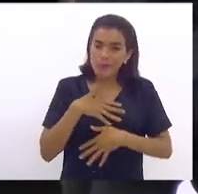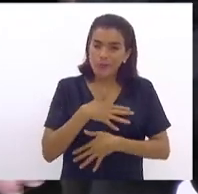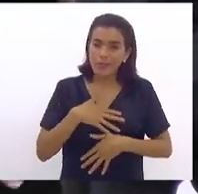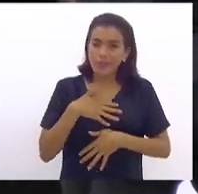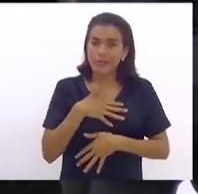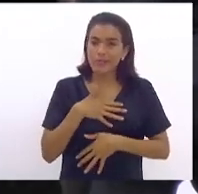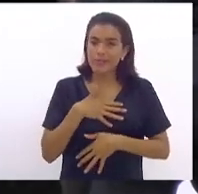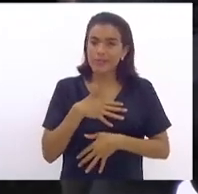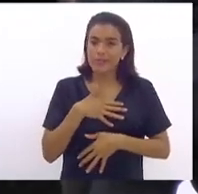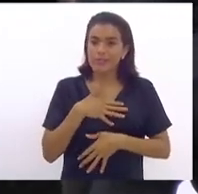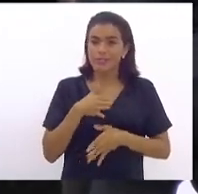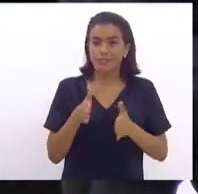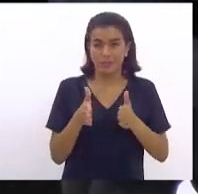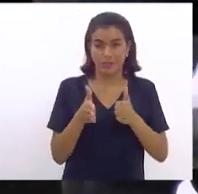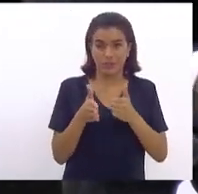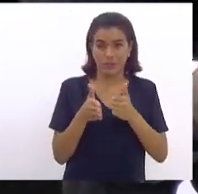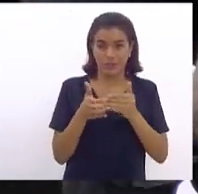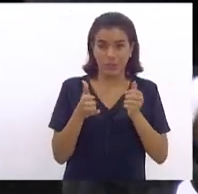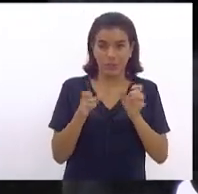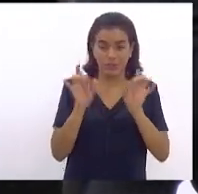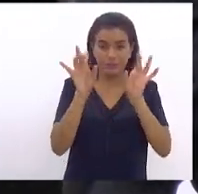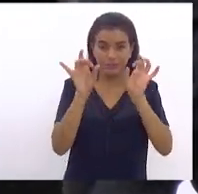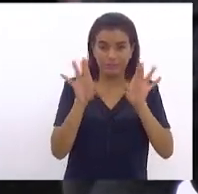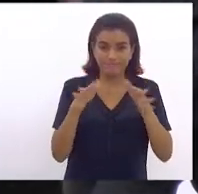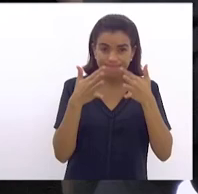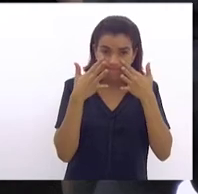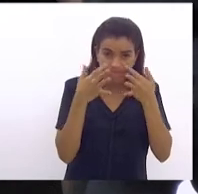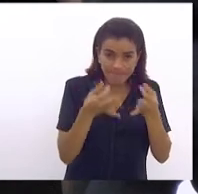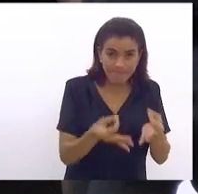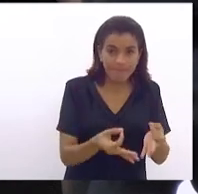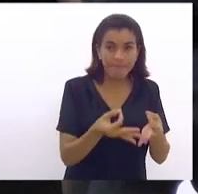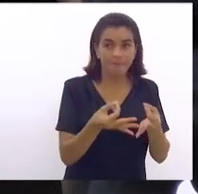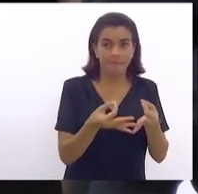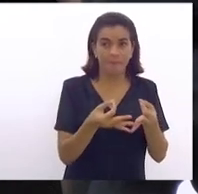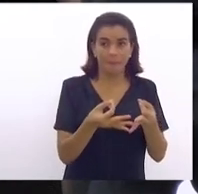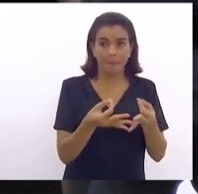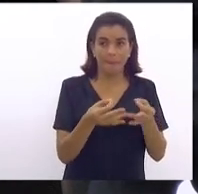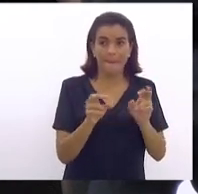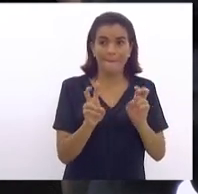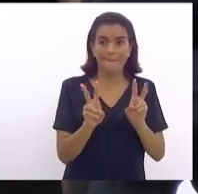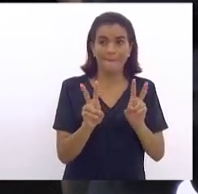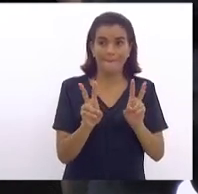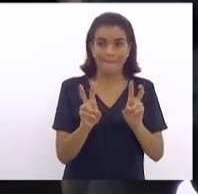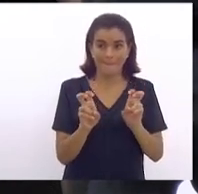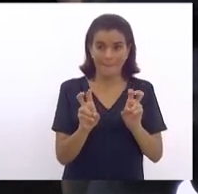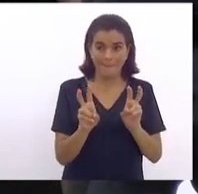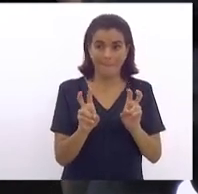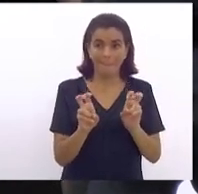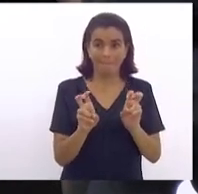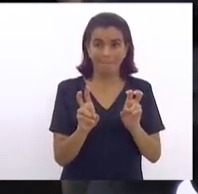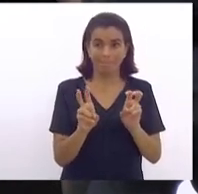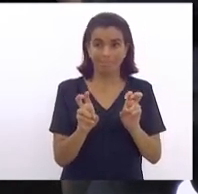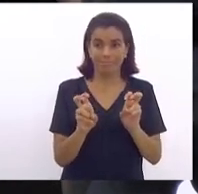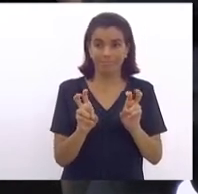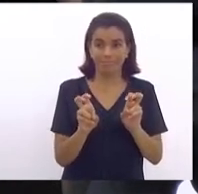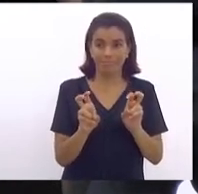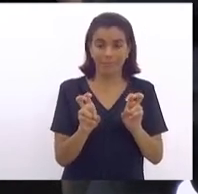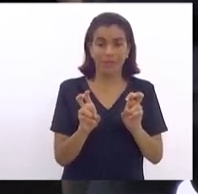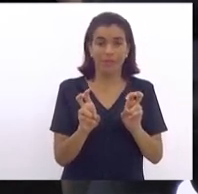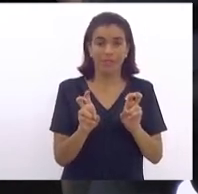fazer, né, solicitar uma especial atenção de Vossa Excelência com relação àquelas, né, que